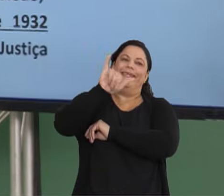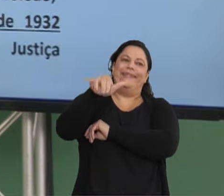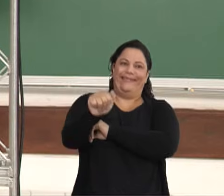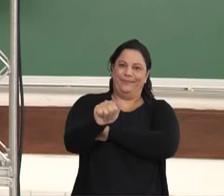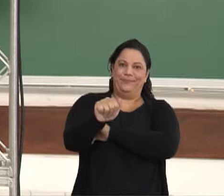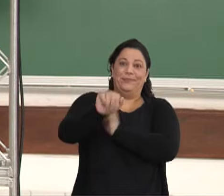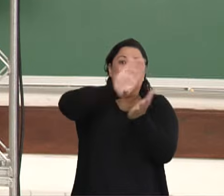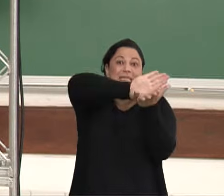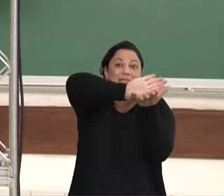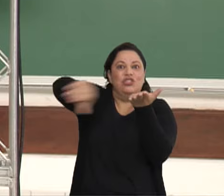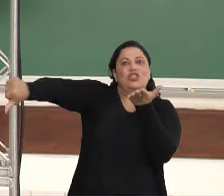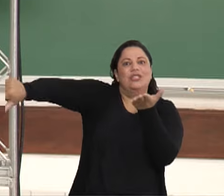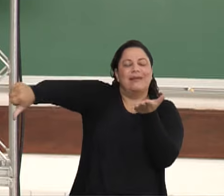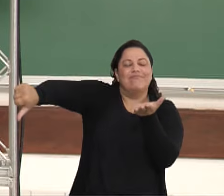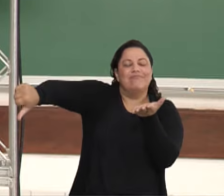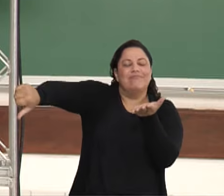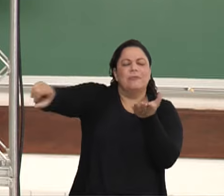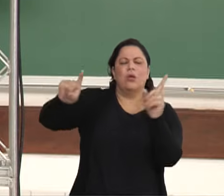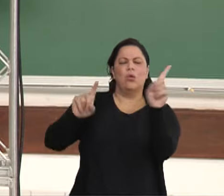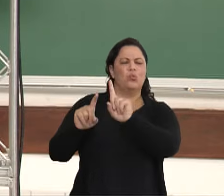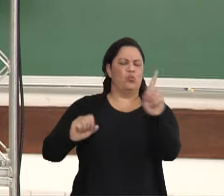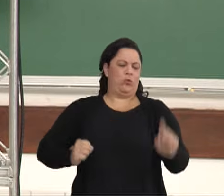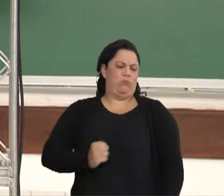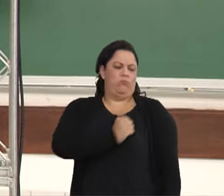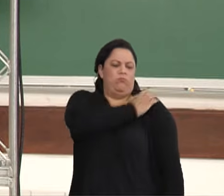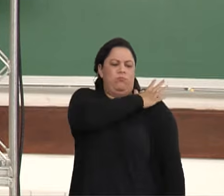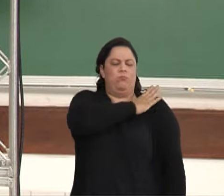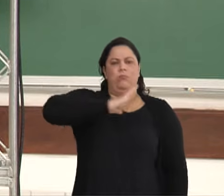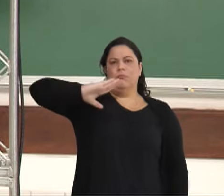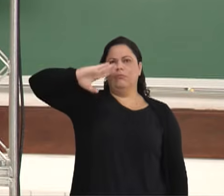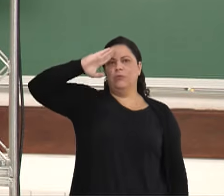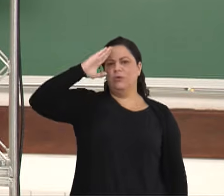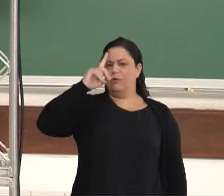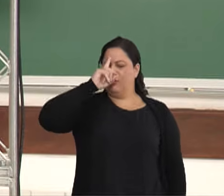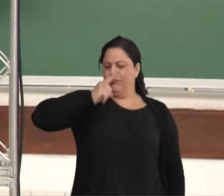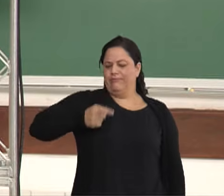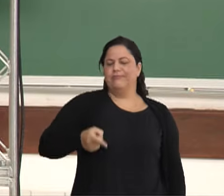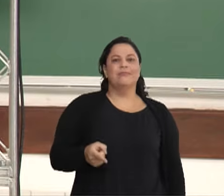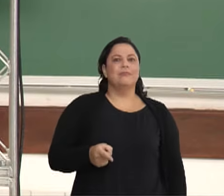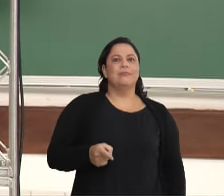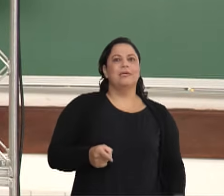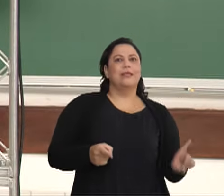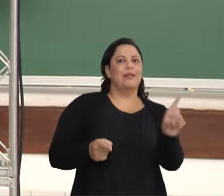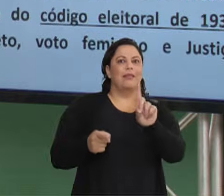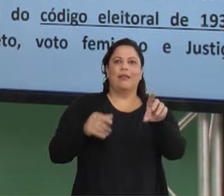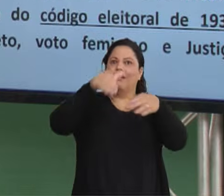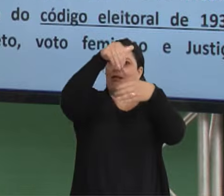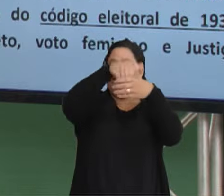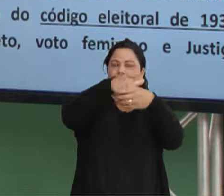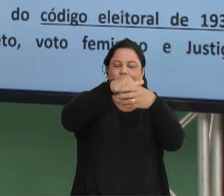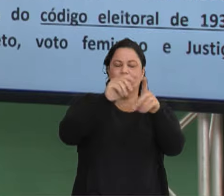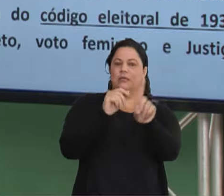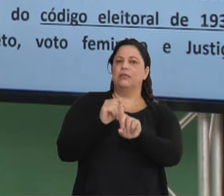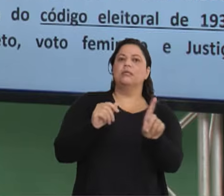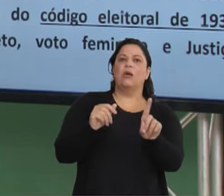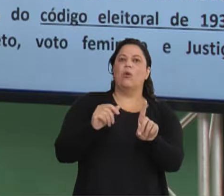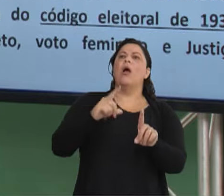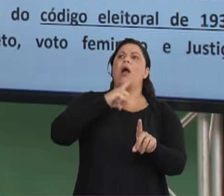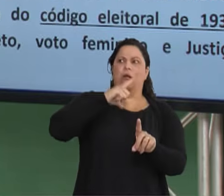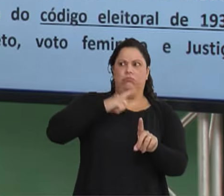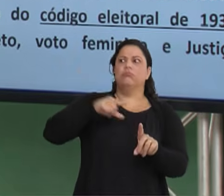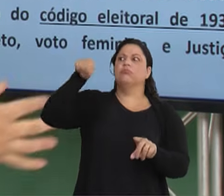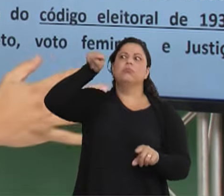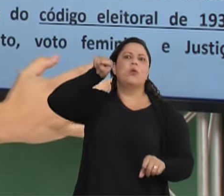eleitoral. Agora não é o coronel que vai coordenar as questões de decisões judiciais. Tem um juiz para